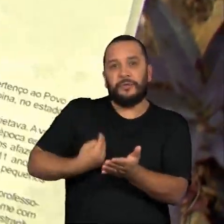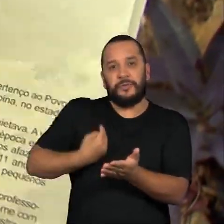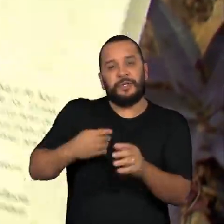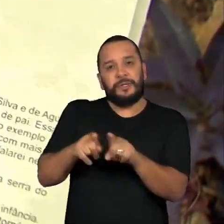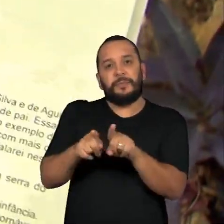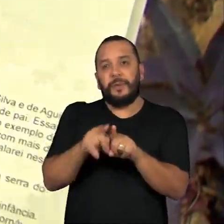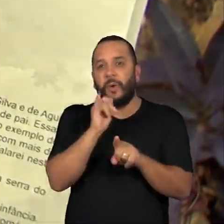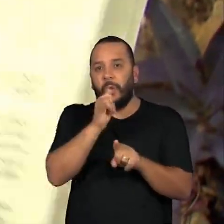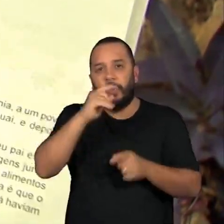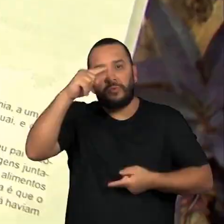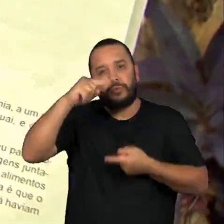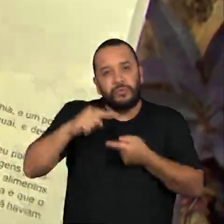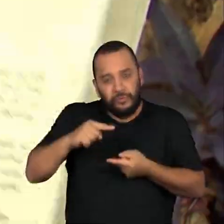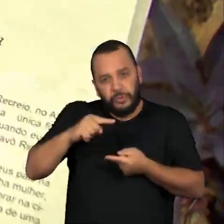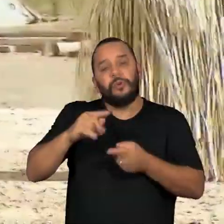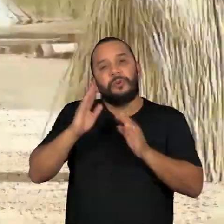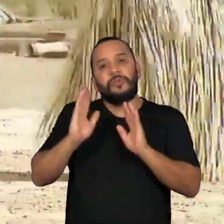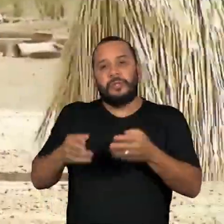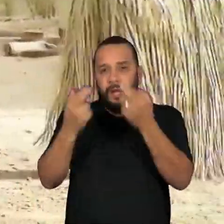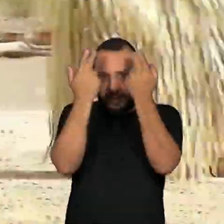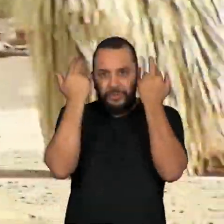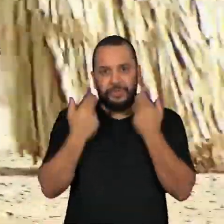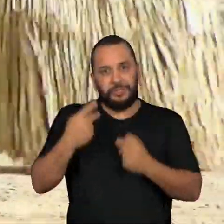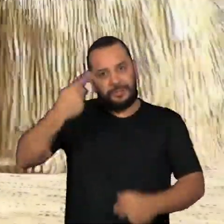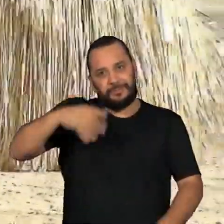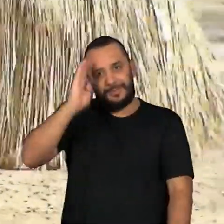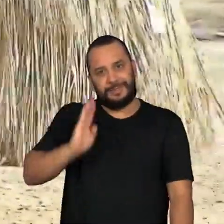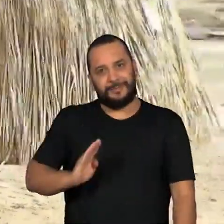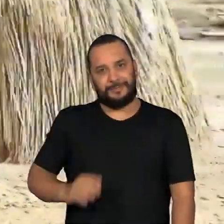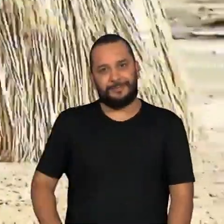diversas etnias brasileiras.